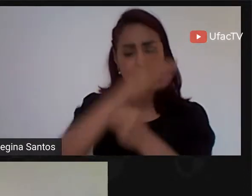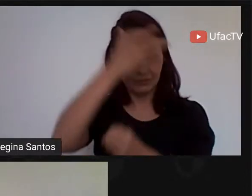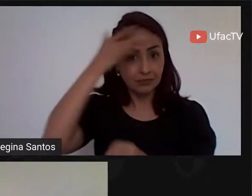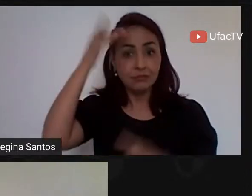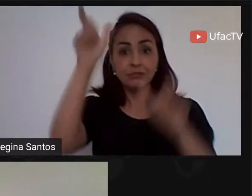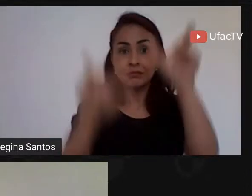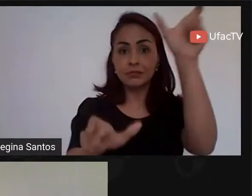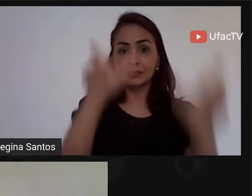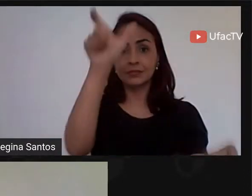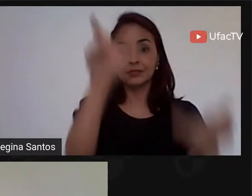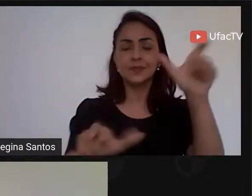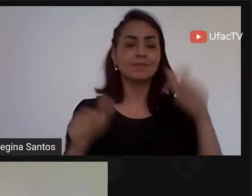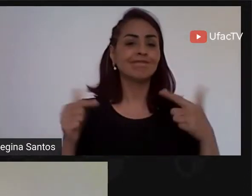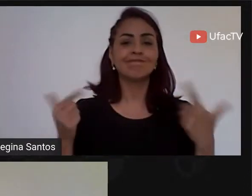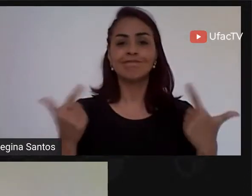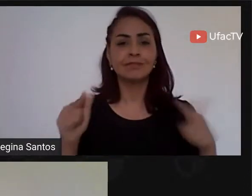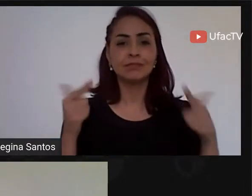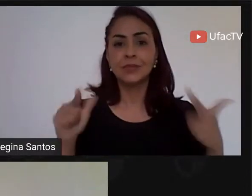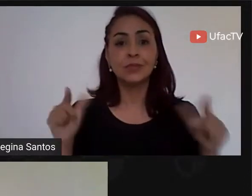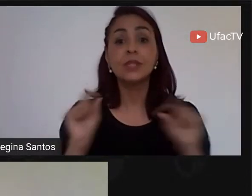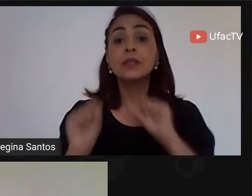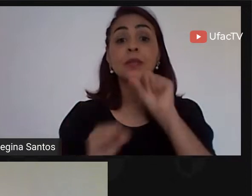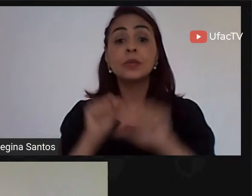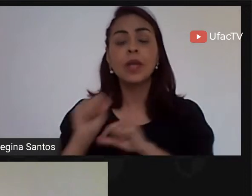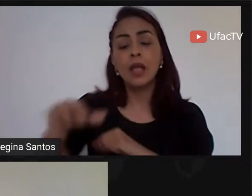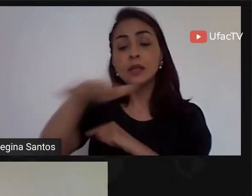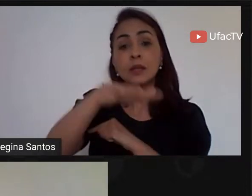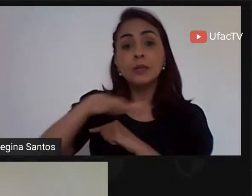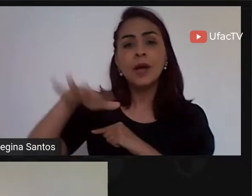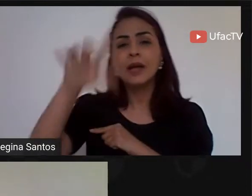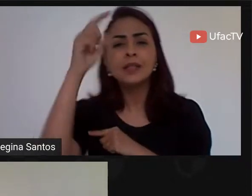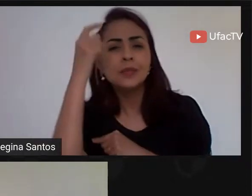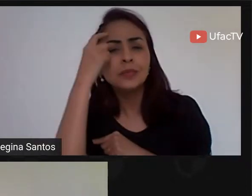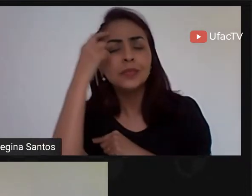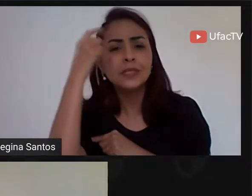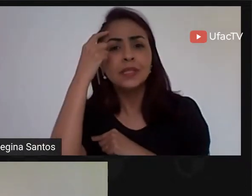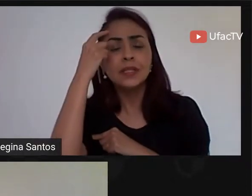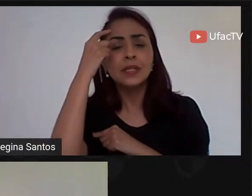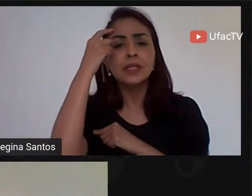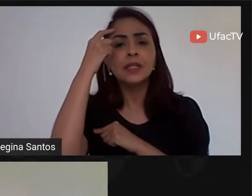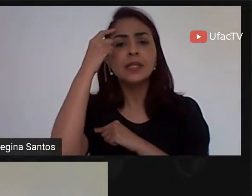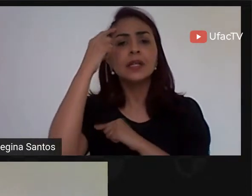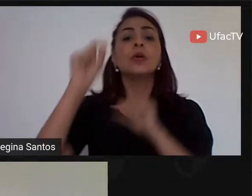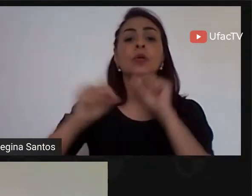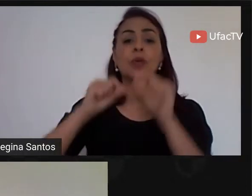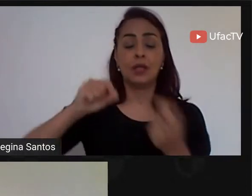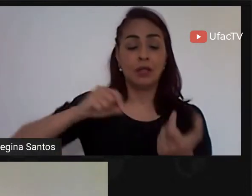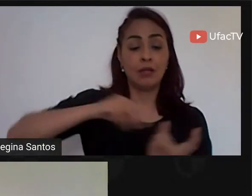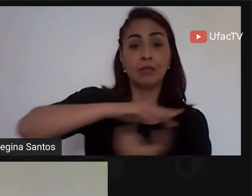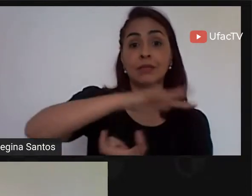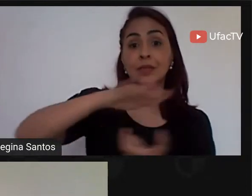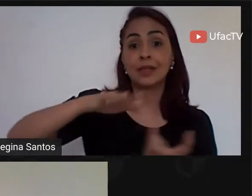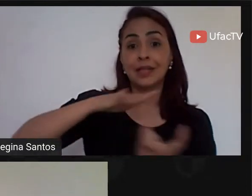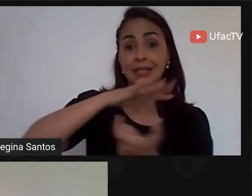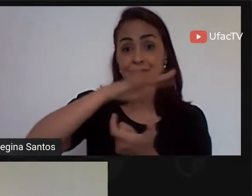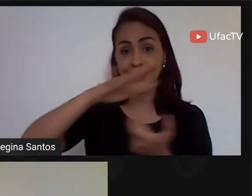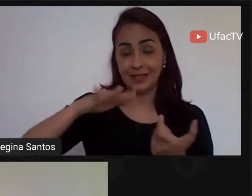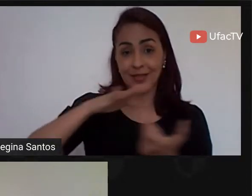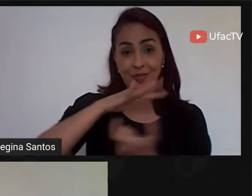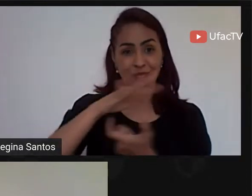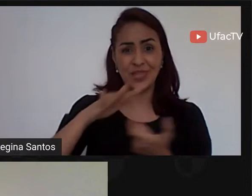não há mais o espaço para pensar num único letramento que seja capaz de abarcar toda essa